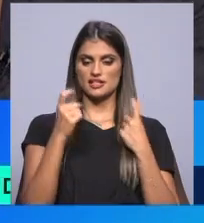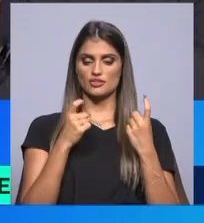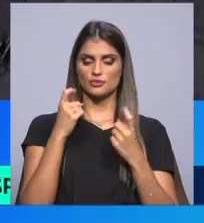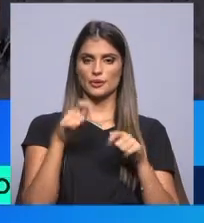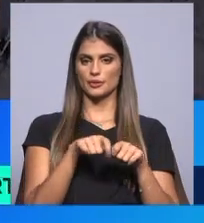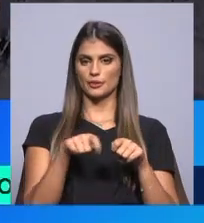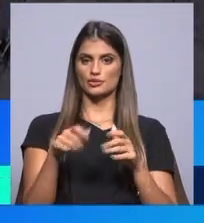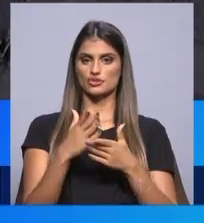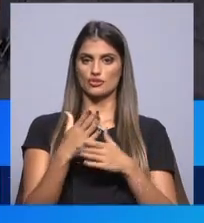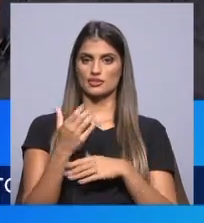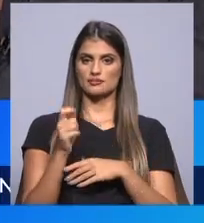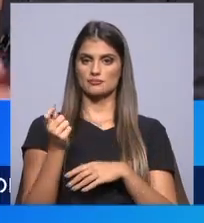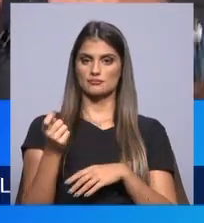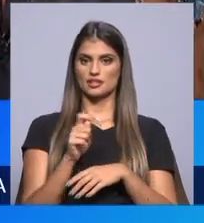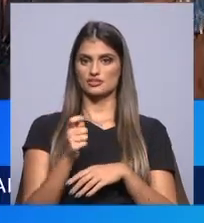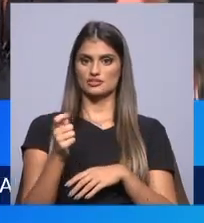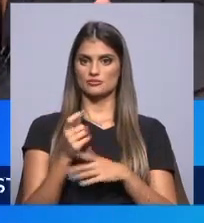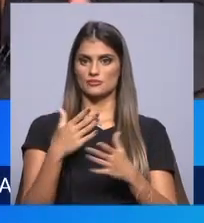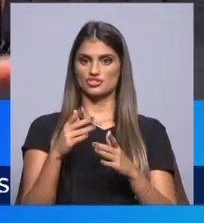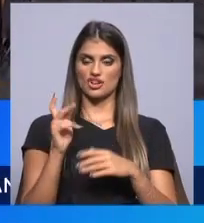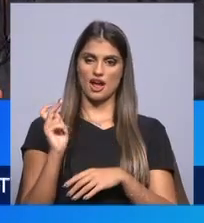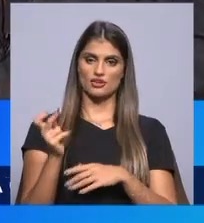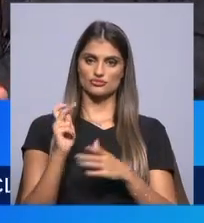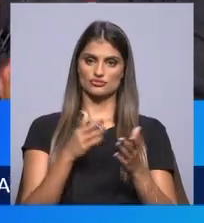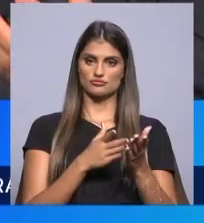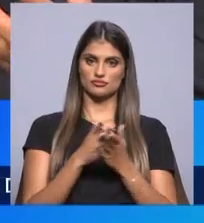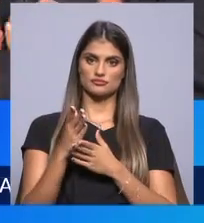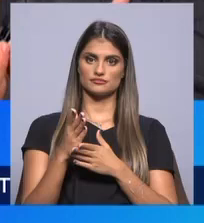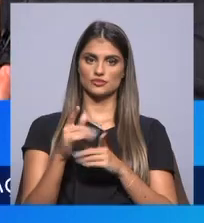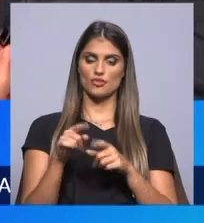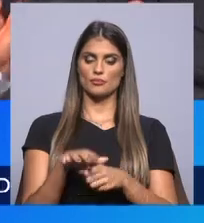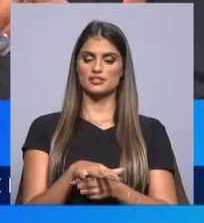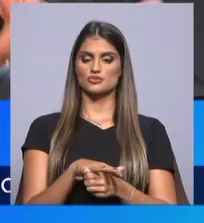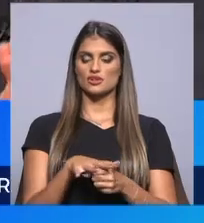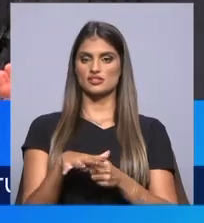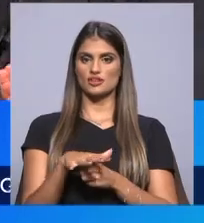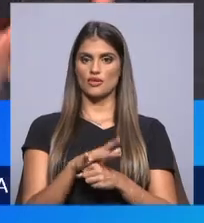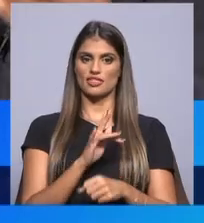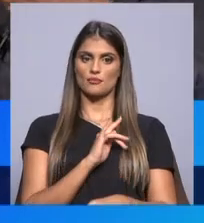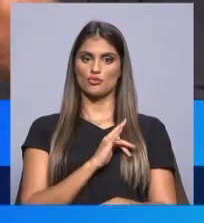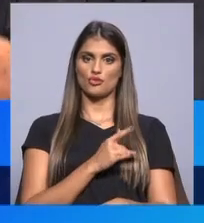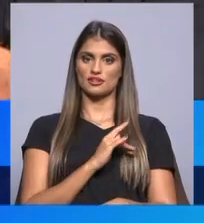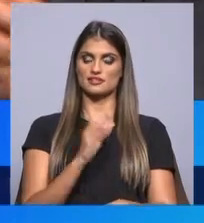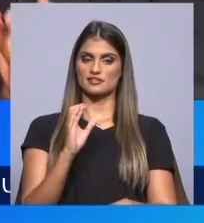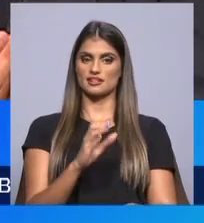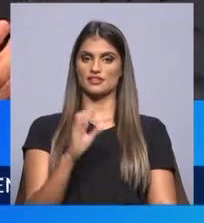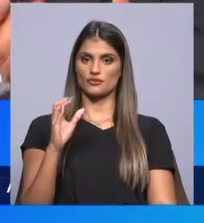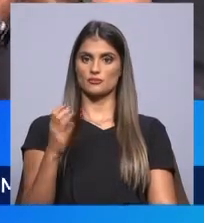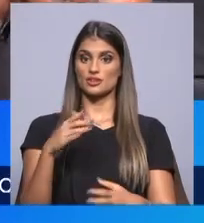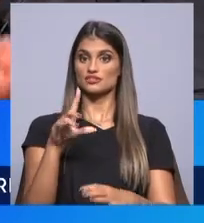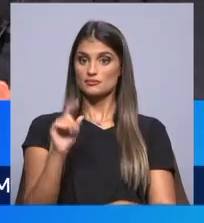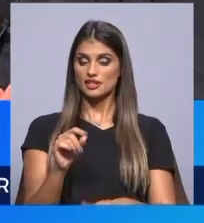durar apenas 15 meses, mas que durou vários anos e que se tornou um caso de amor científico, mas também